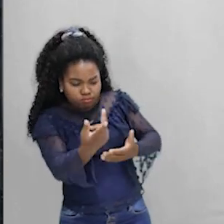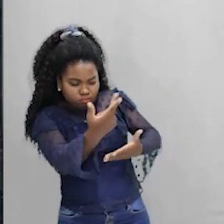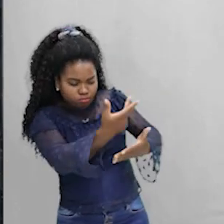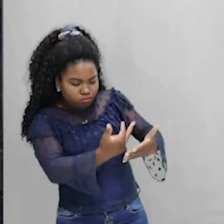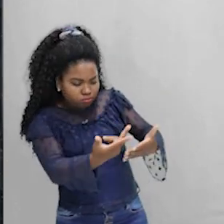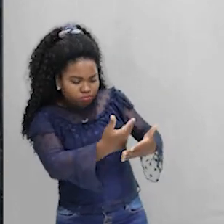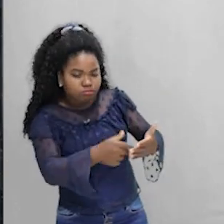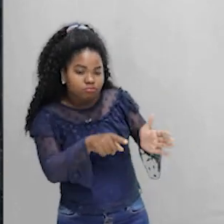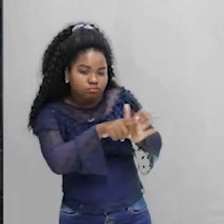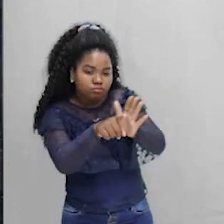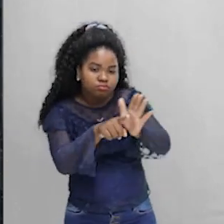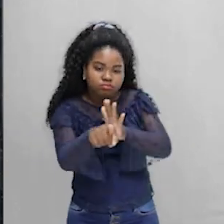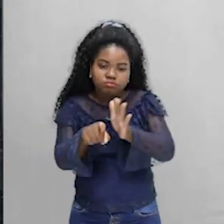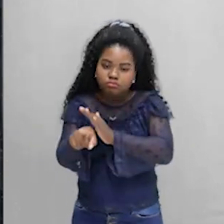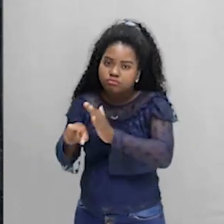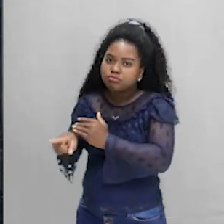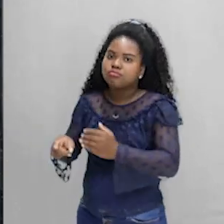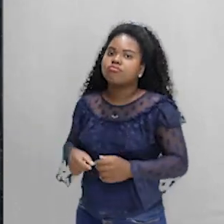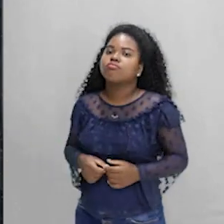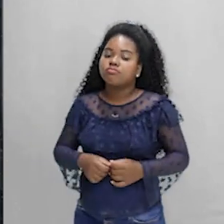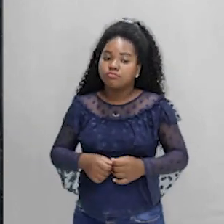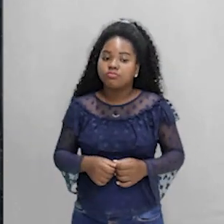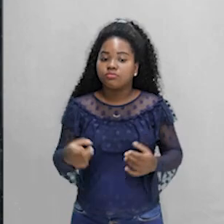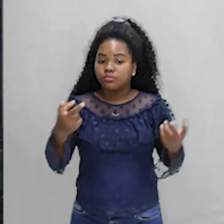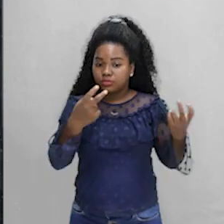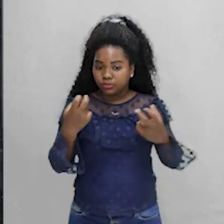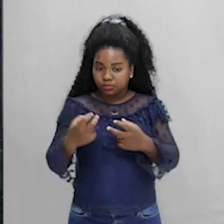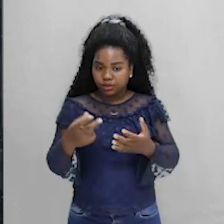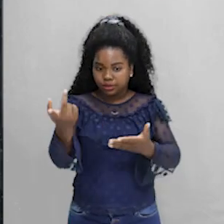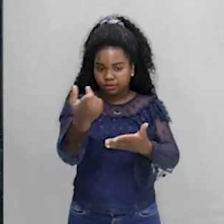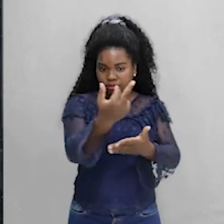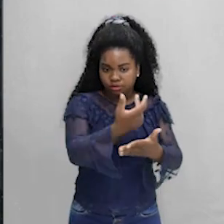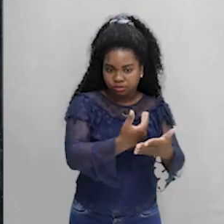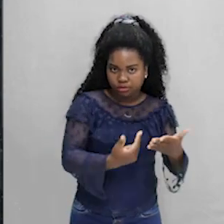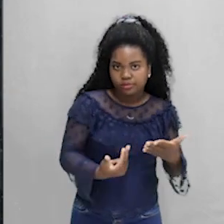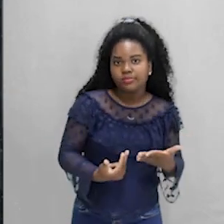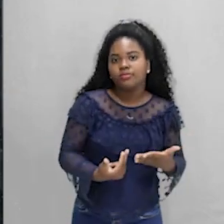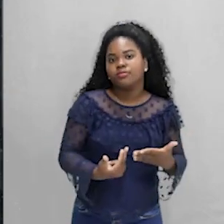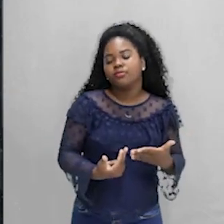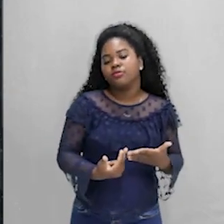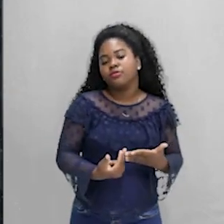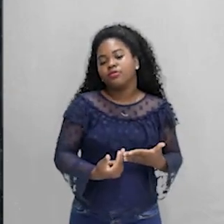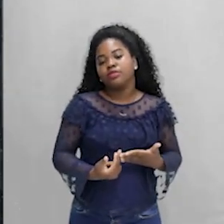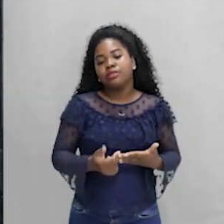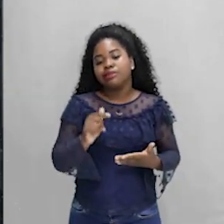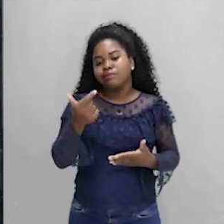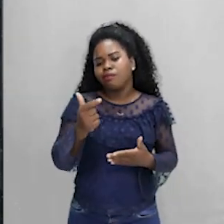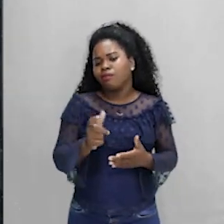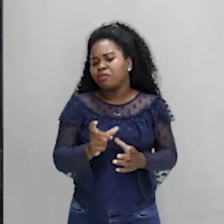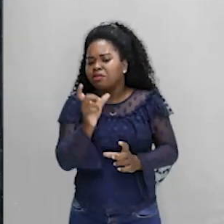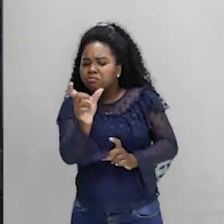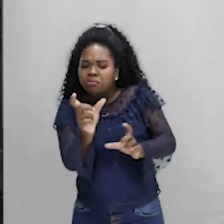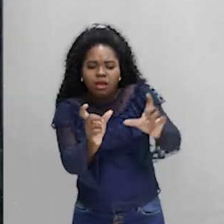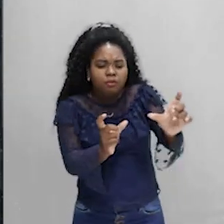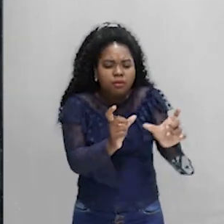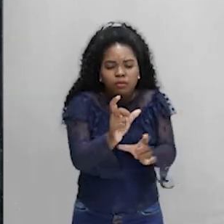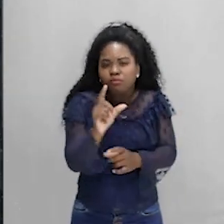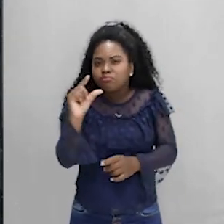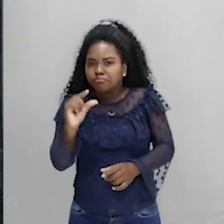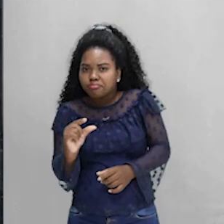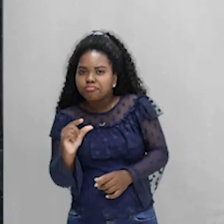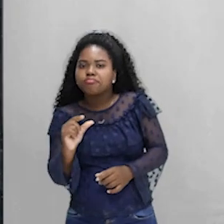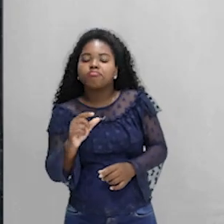bem, gente, todas essas questões. Vocês viram uma figura com poucas palavras, e temos todo um cenário